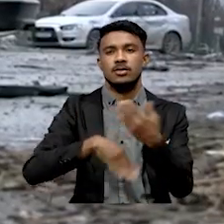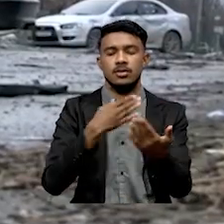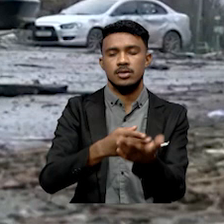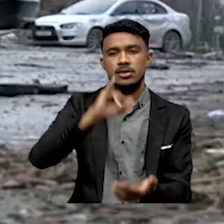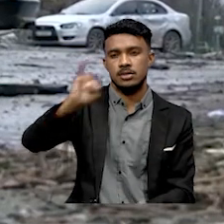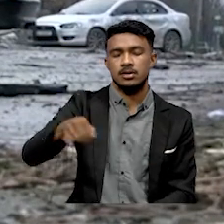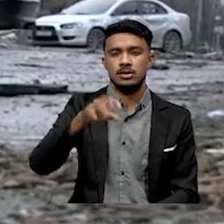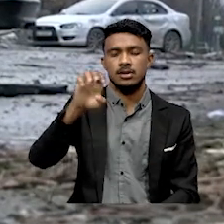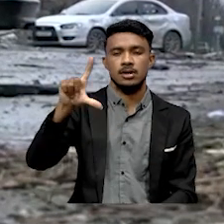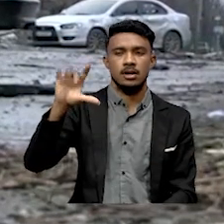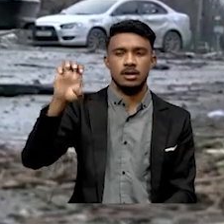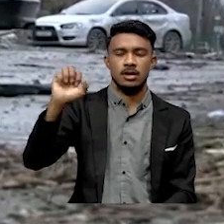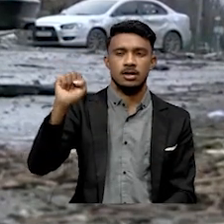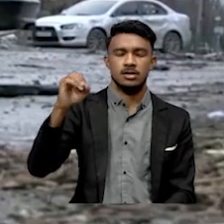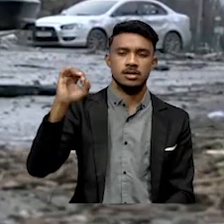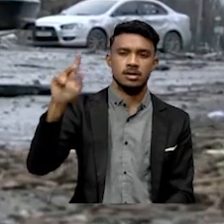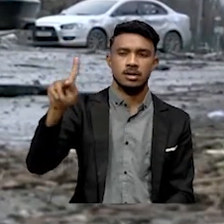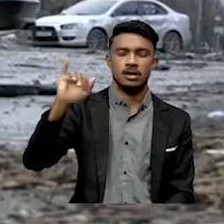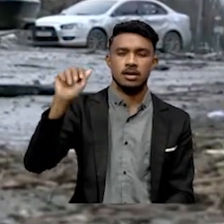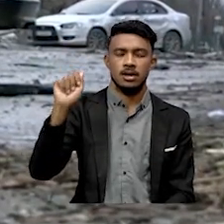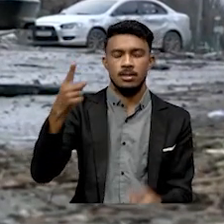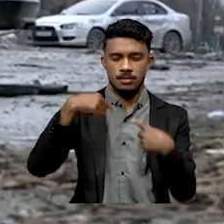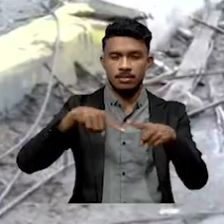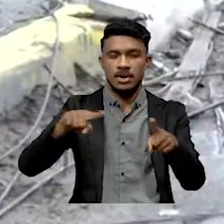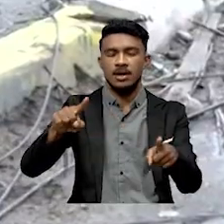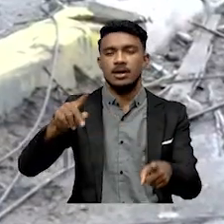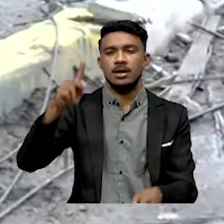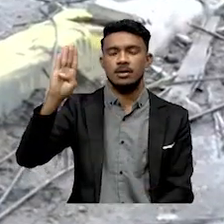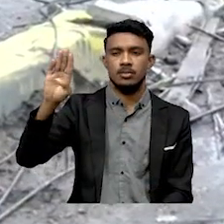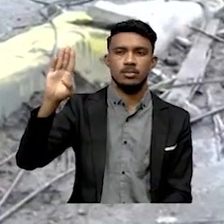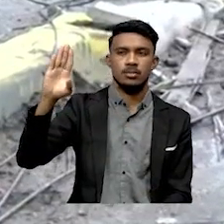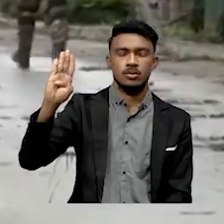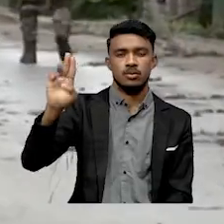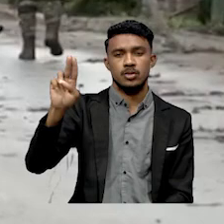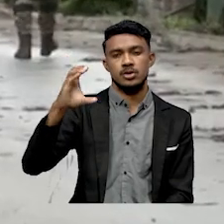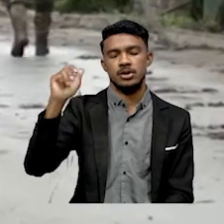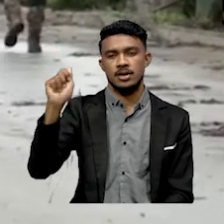babusa e a segunda ne afirma, crimine constitui hanesan genocídio.